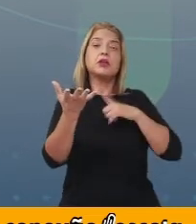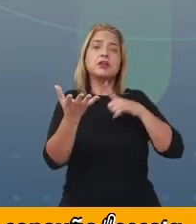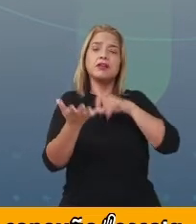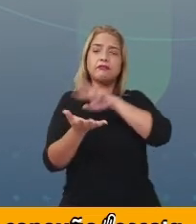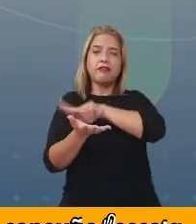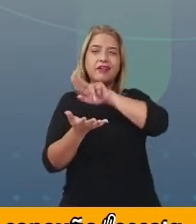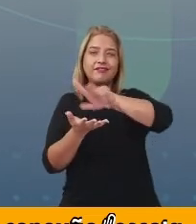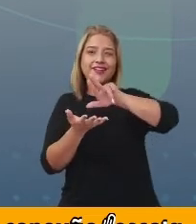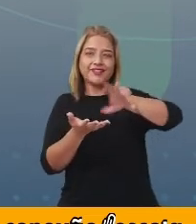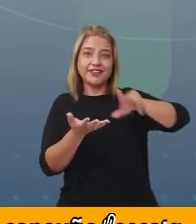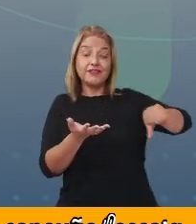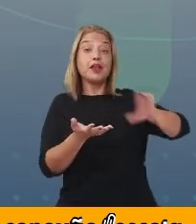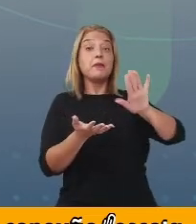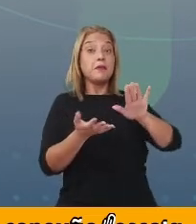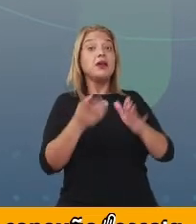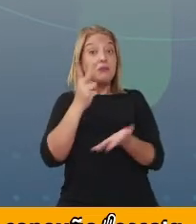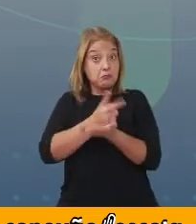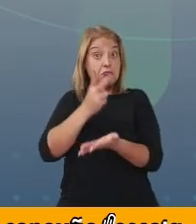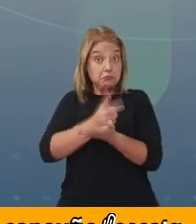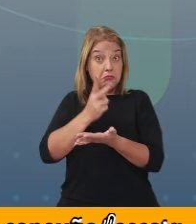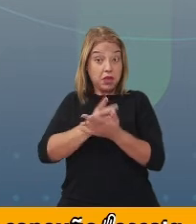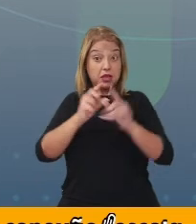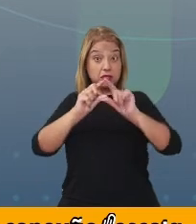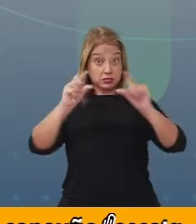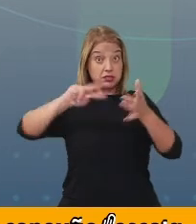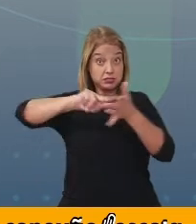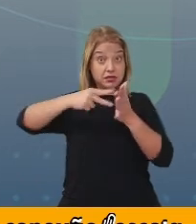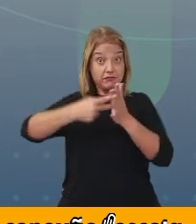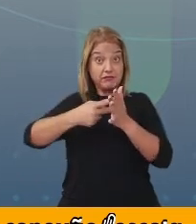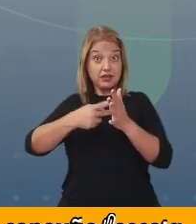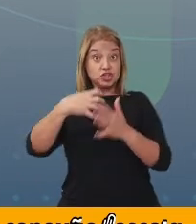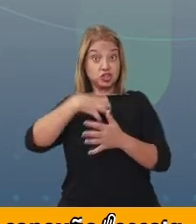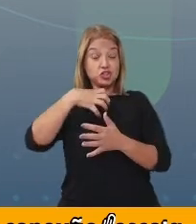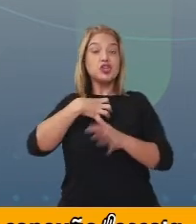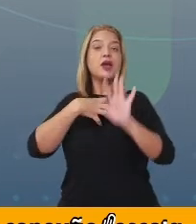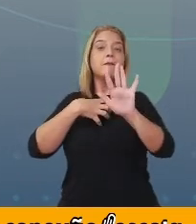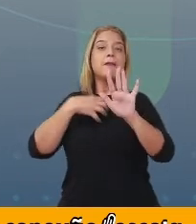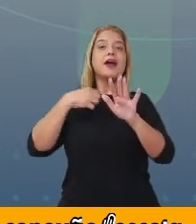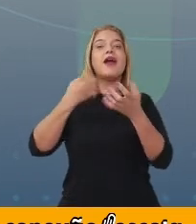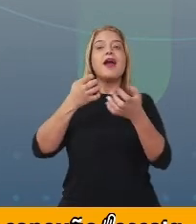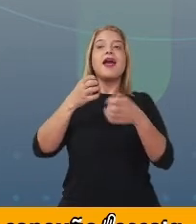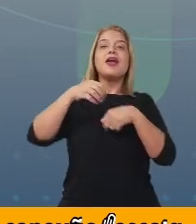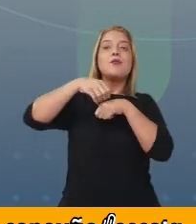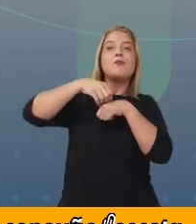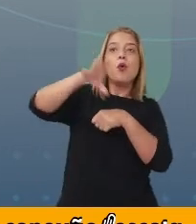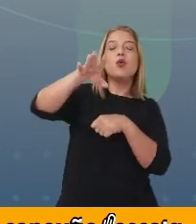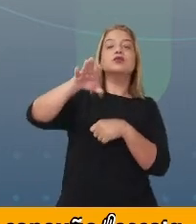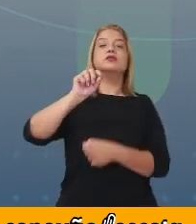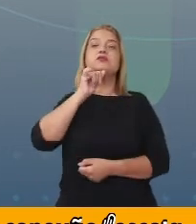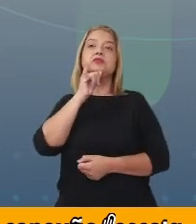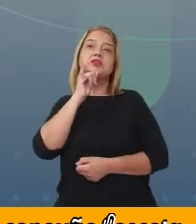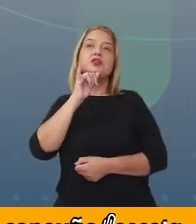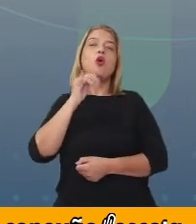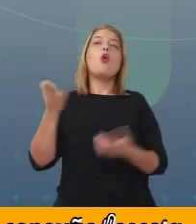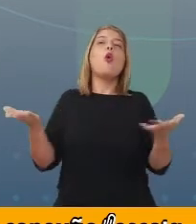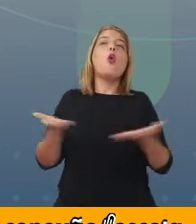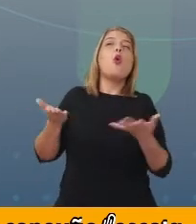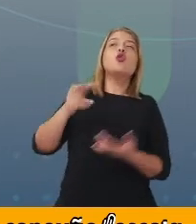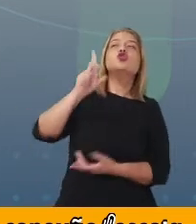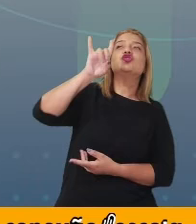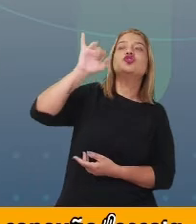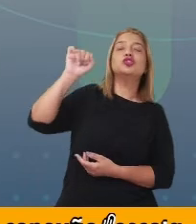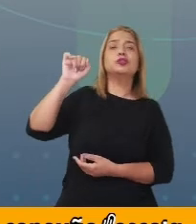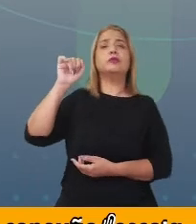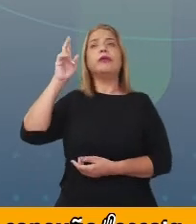diferentes, mas é a mesma. Tem que tomar cuidado com isso. Aquela coisa do hoje em dia, cada vez mais,